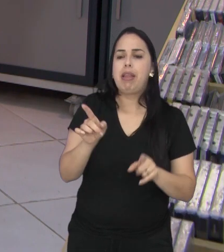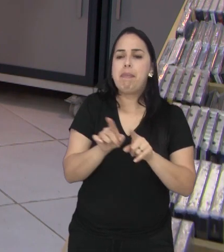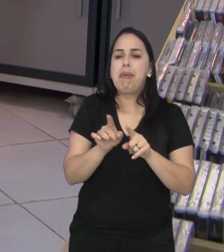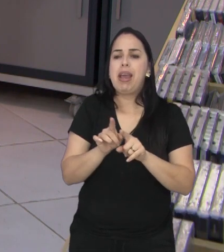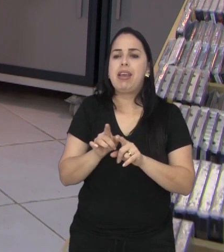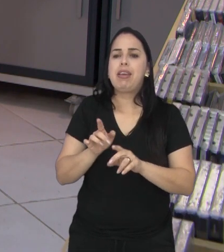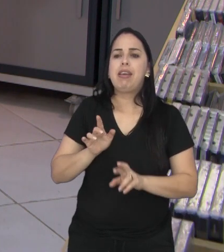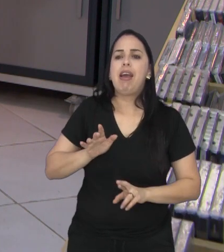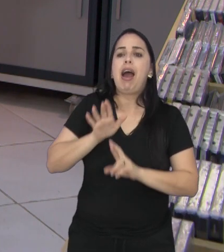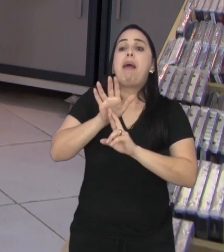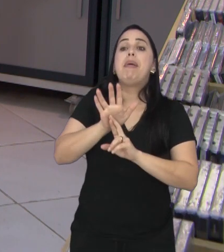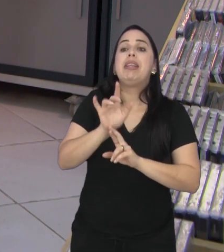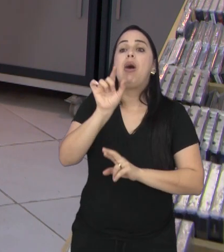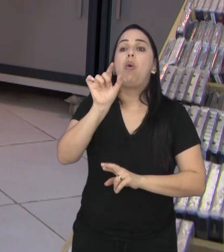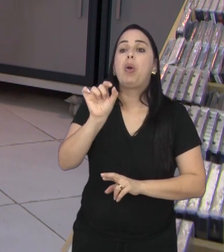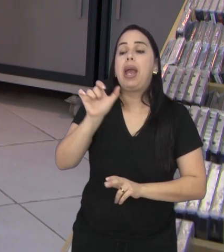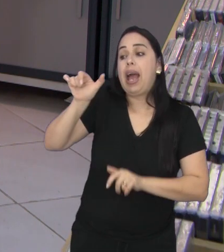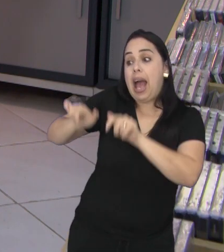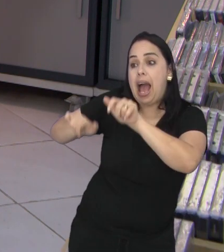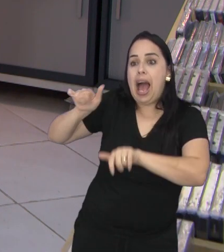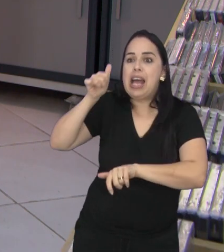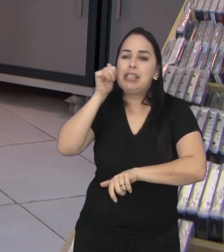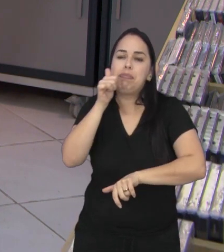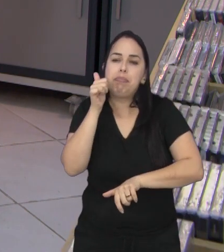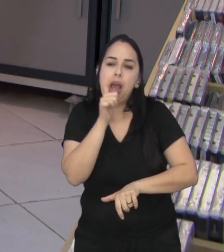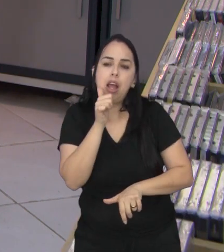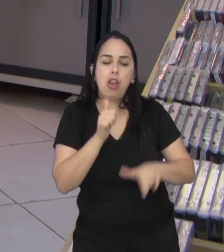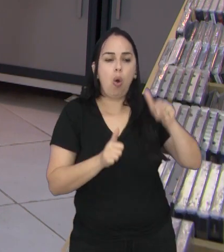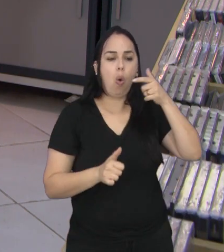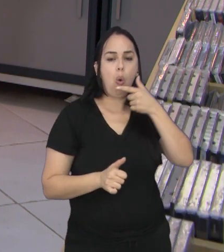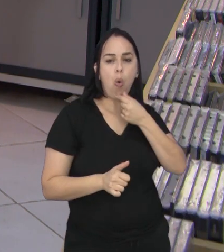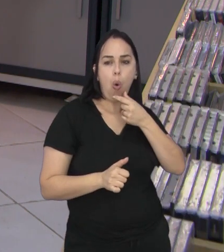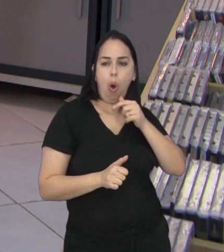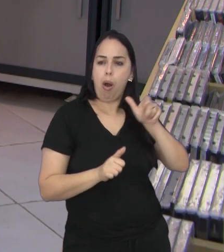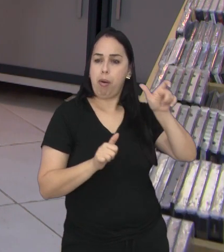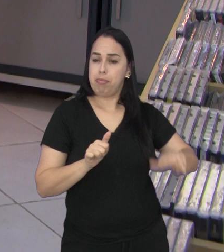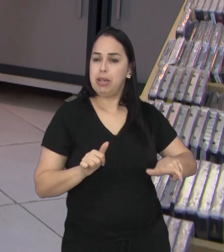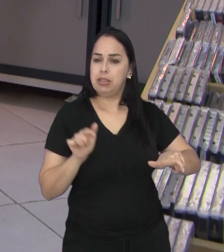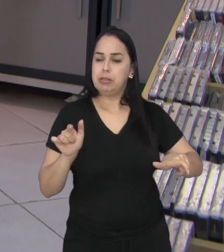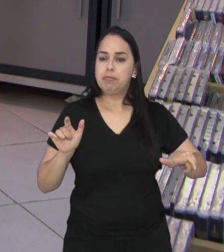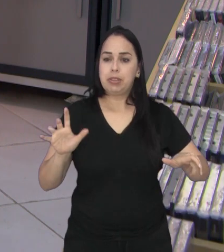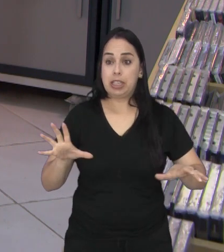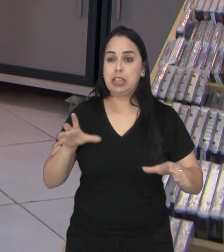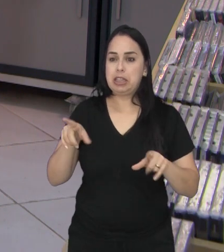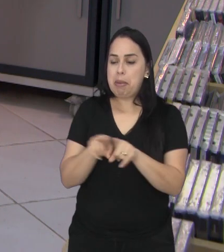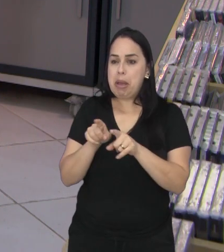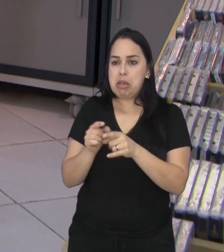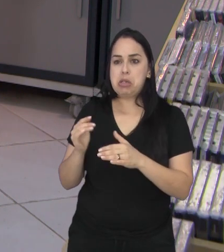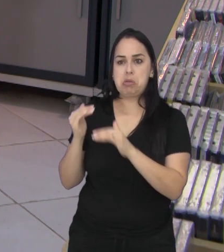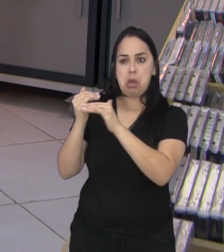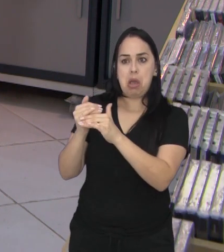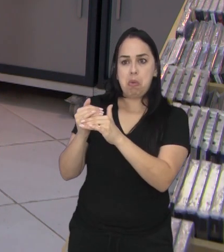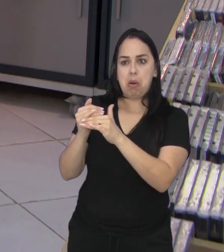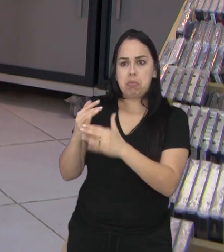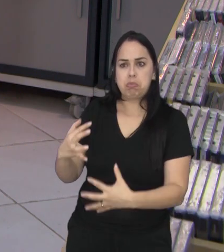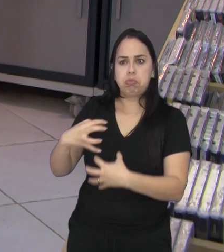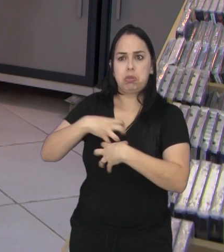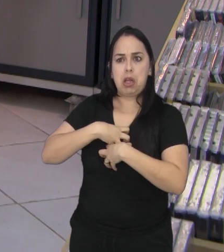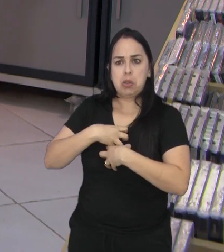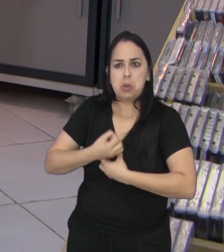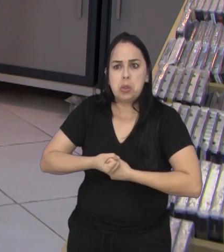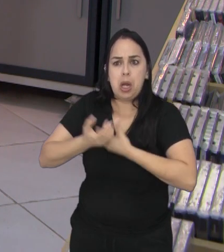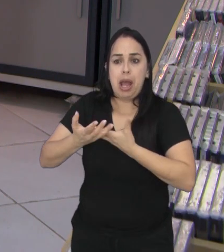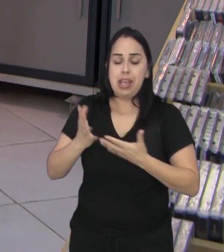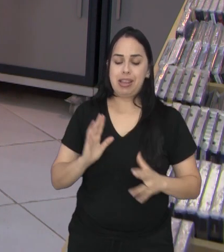representar outras mulheres, outros manos, outras minas, outras monas, que de repente se sintam, né, representadas de fato aí pelas coisas